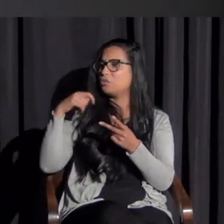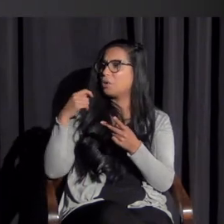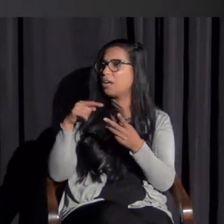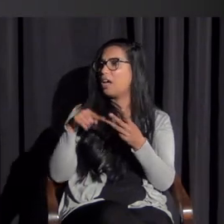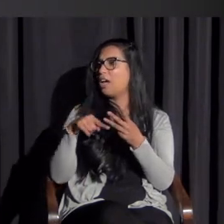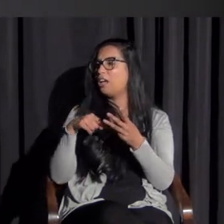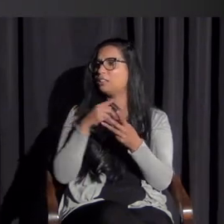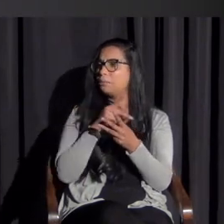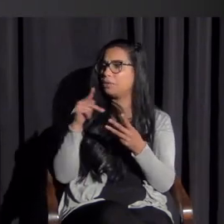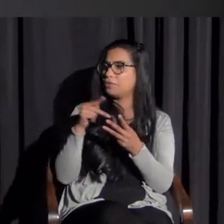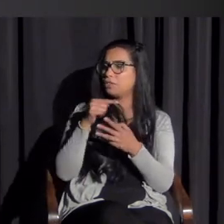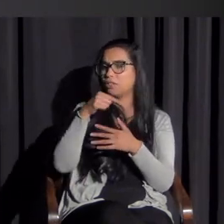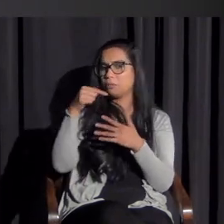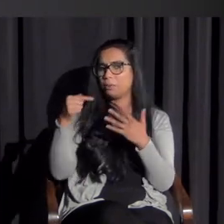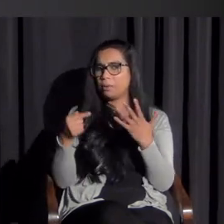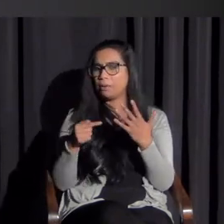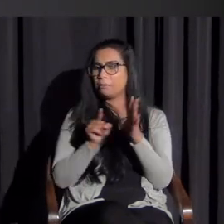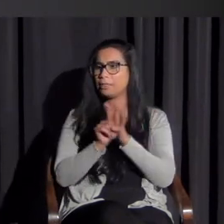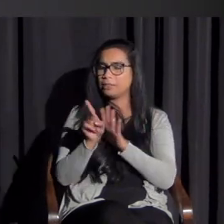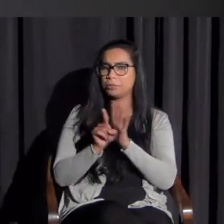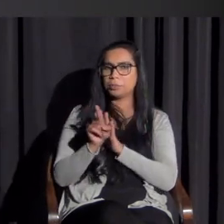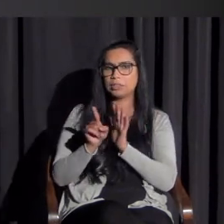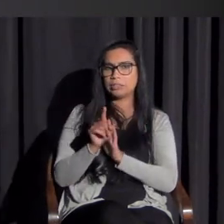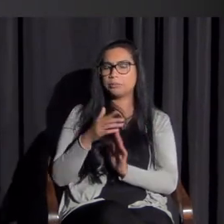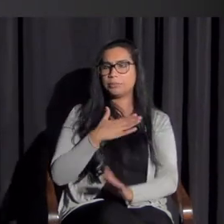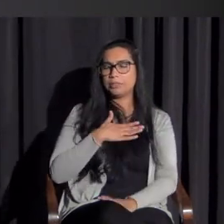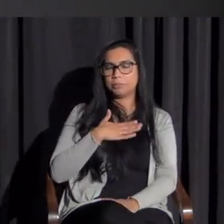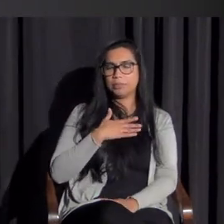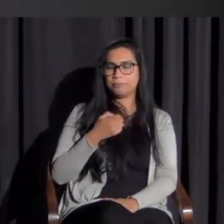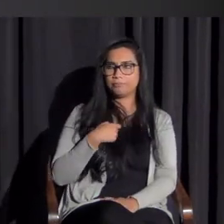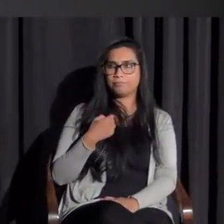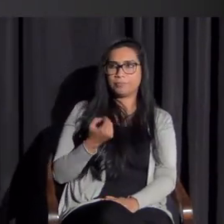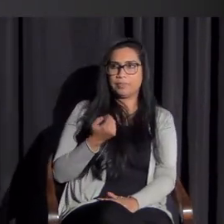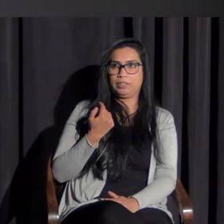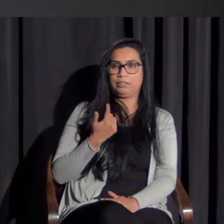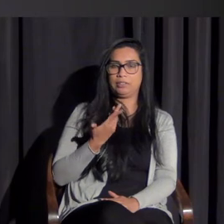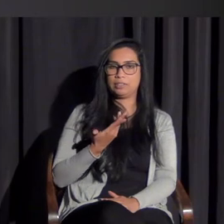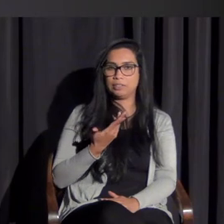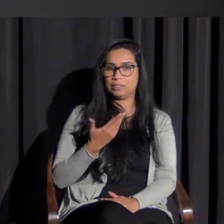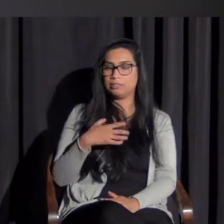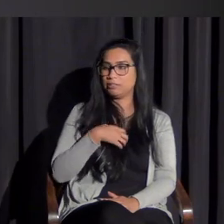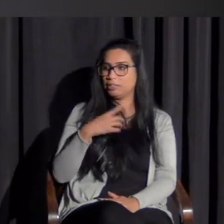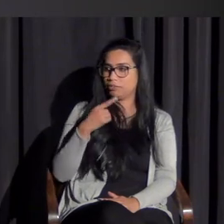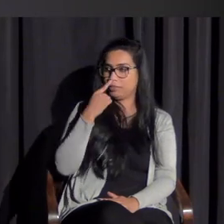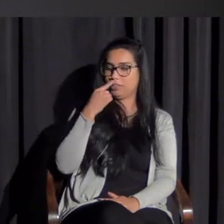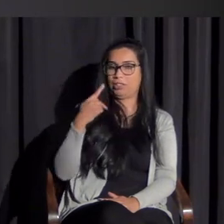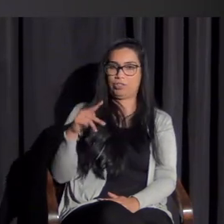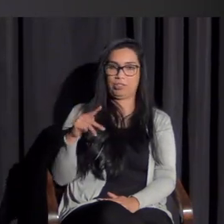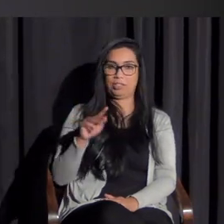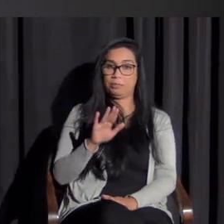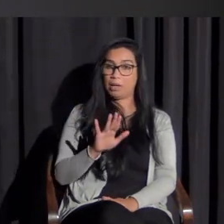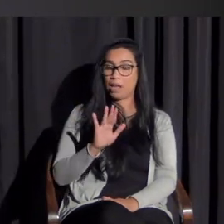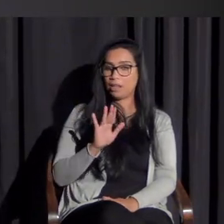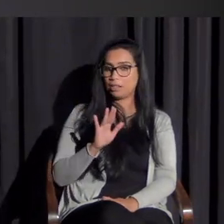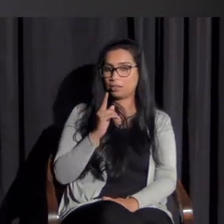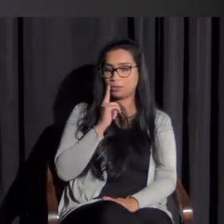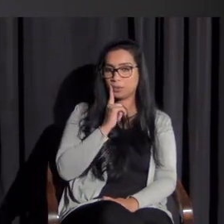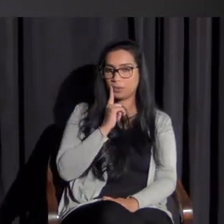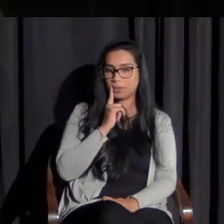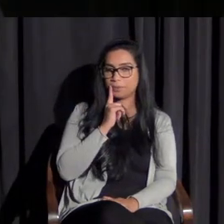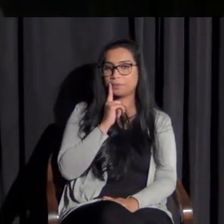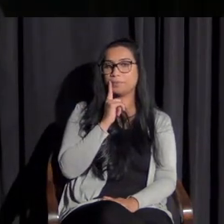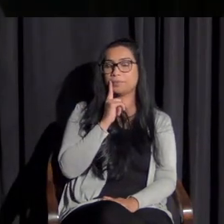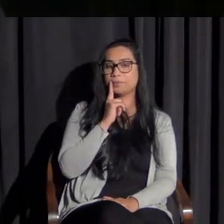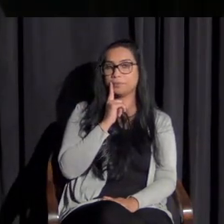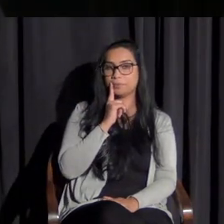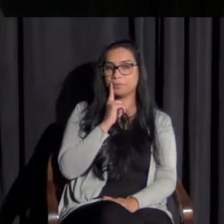Aí foi levantando uma série de coisas, demonstrando certo sentido dessa aproximação. Mas algo